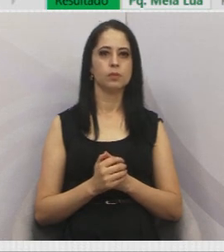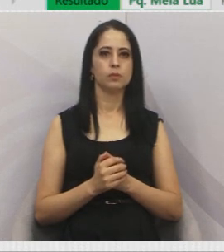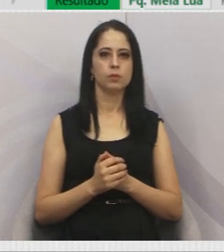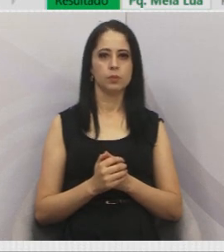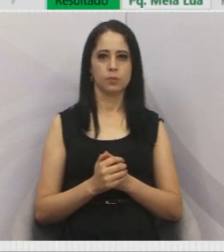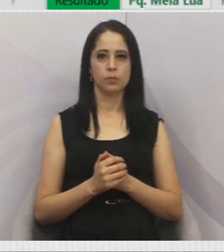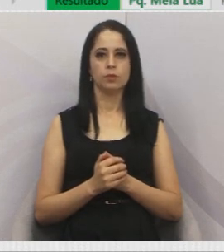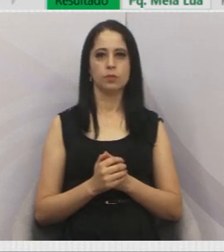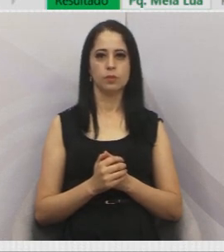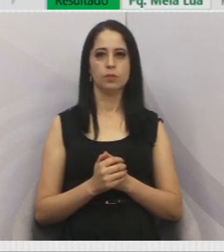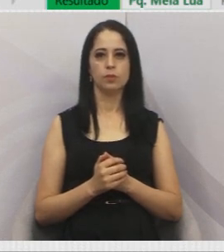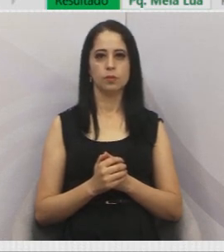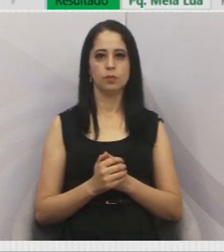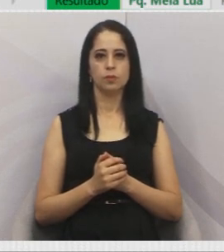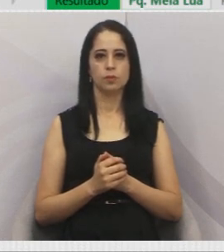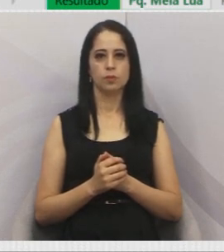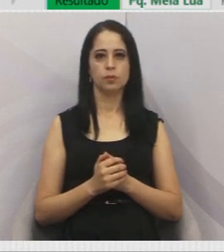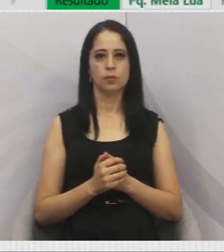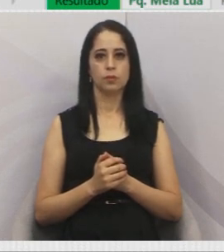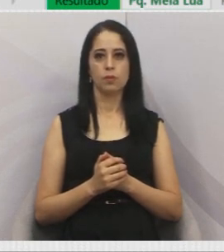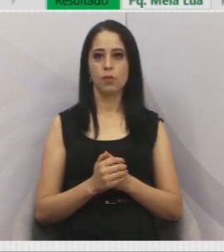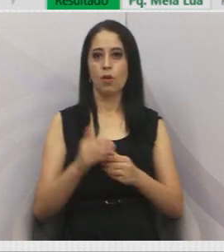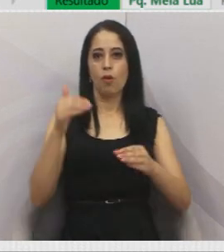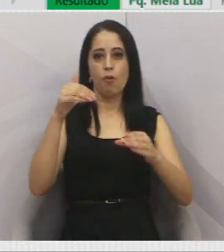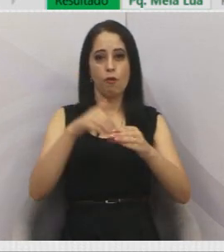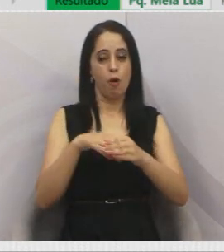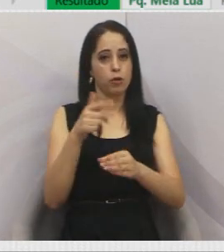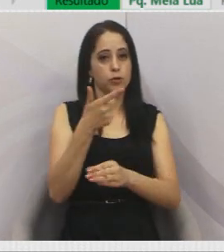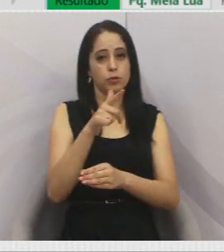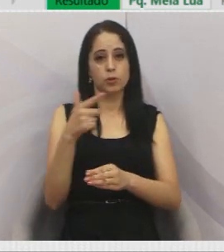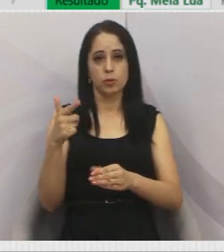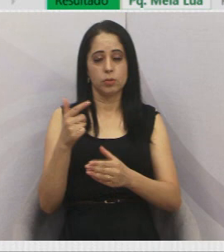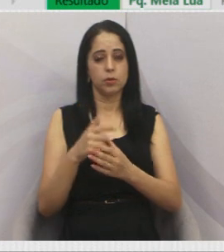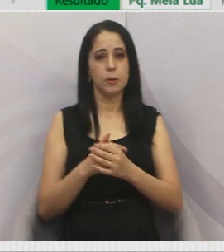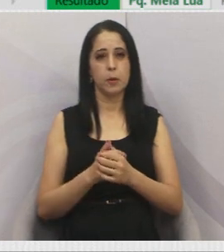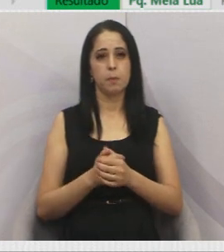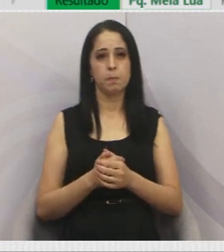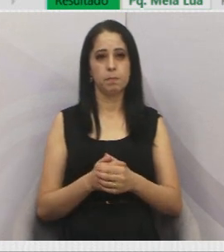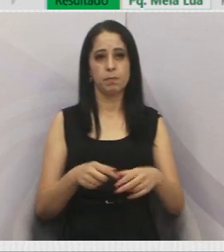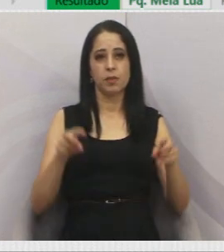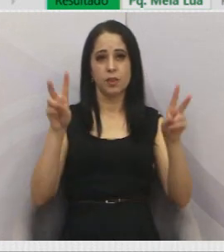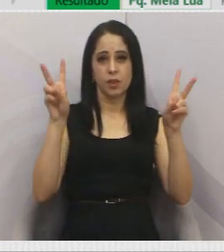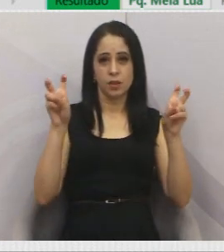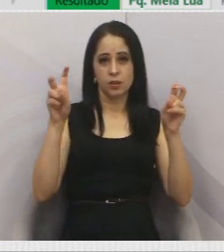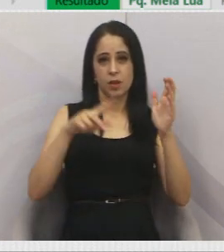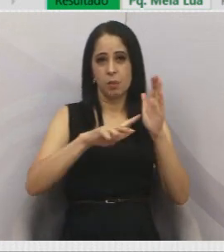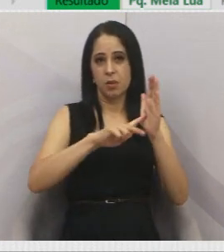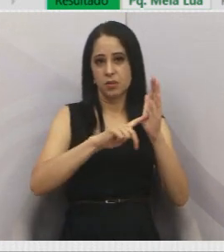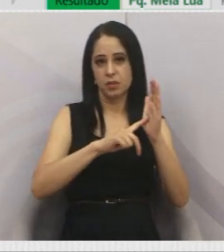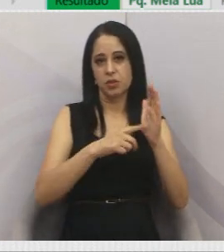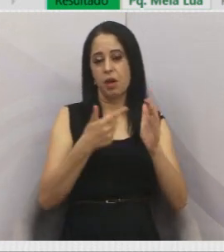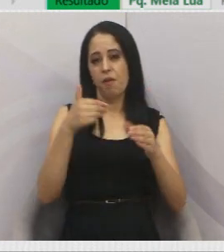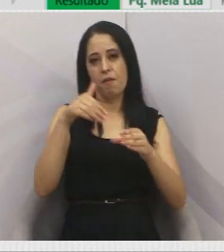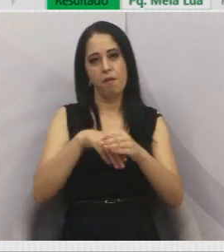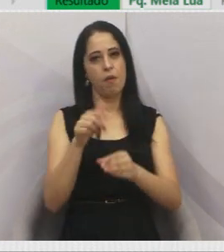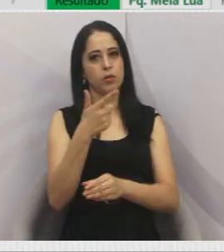Segmento movimentos populares e ou coletivos, voto em branco. Segmento entidade de classe sindical, voto em